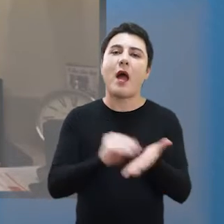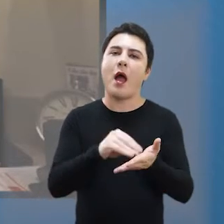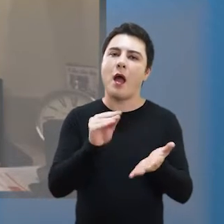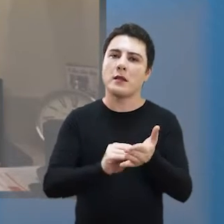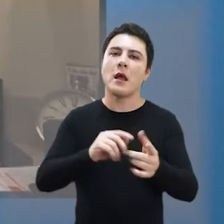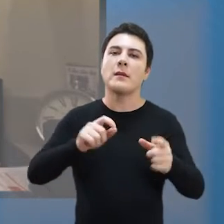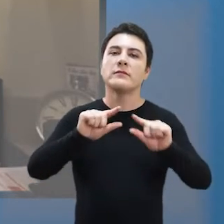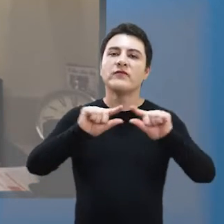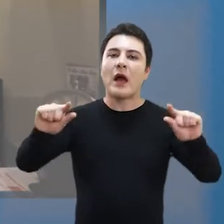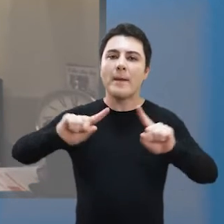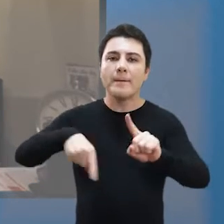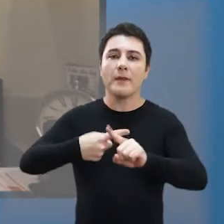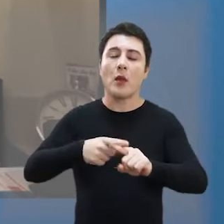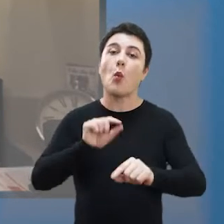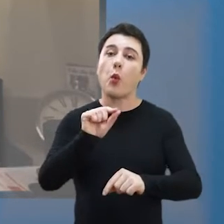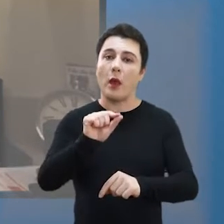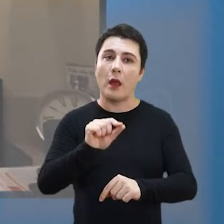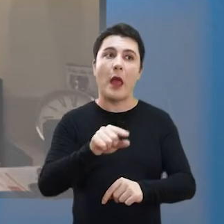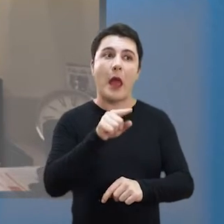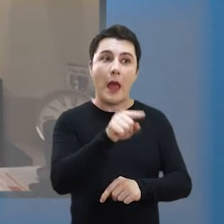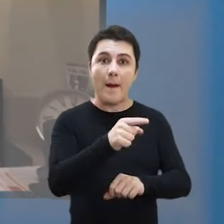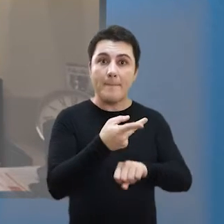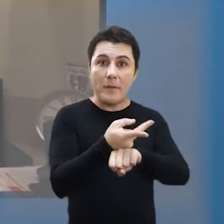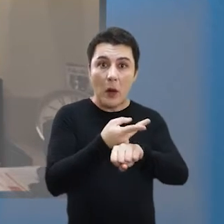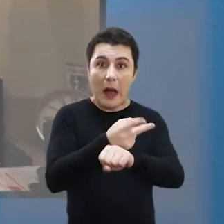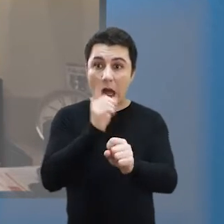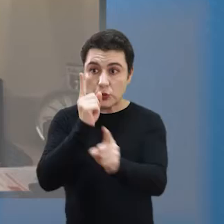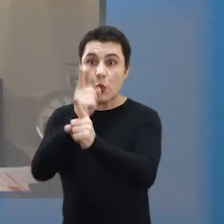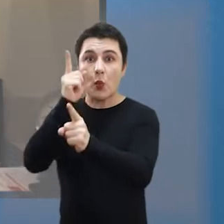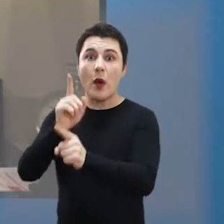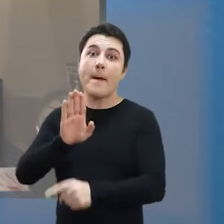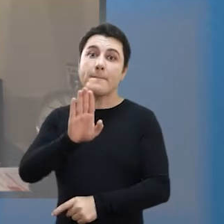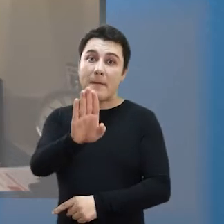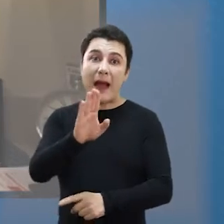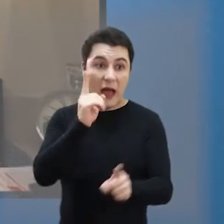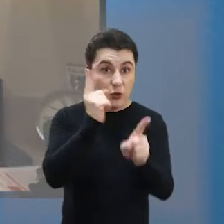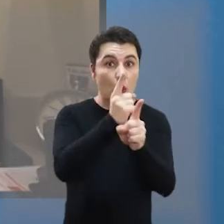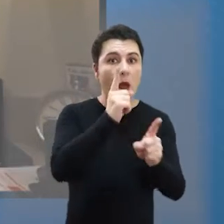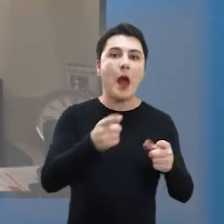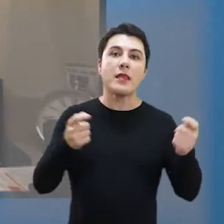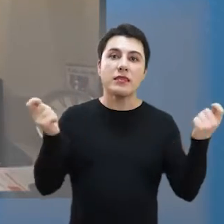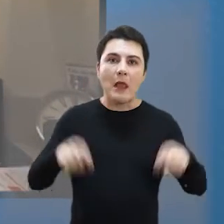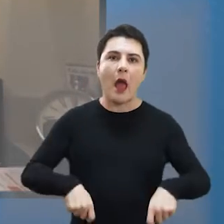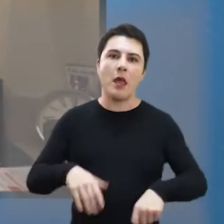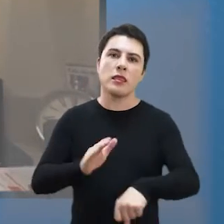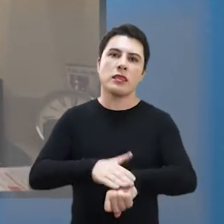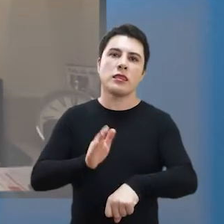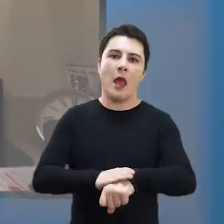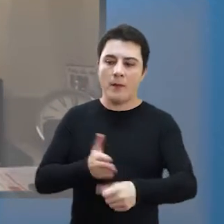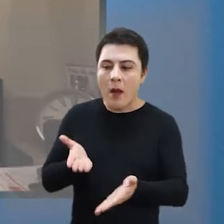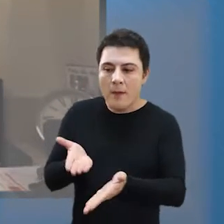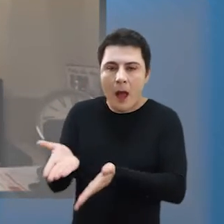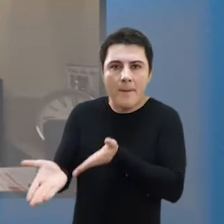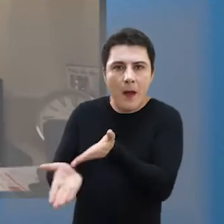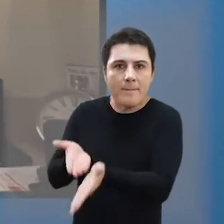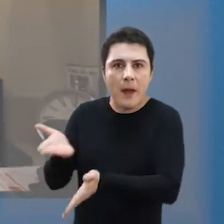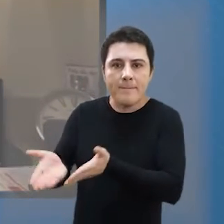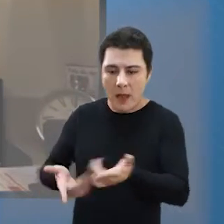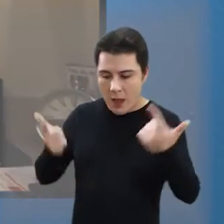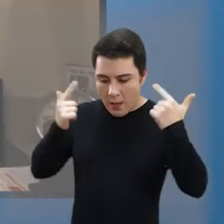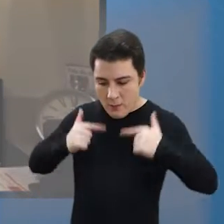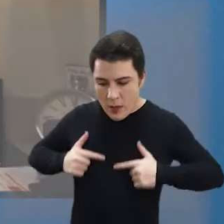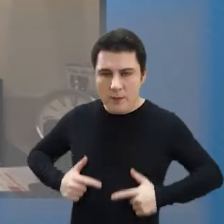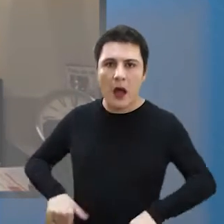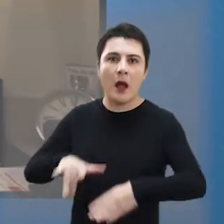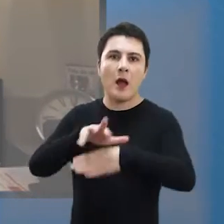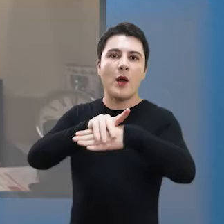está meio incompleta. Eu acho que o certo da frase seria assim: quem procura, acha. E quem acha tempo de se cuidar, e de